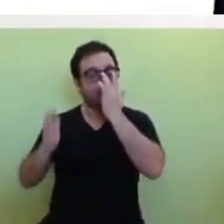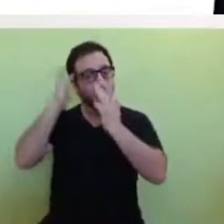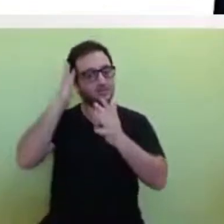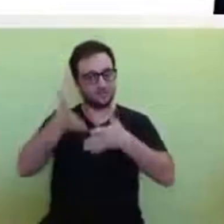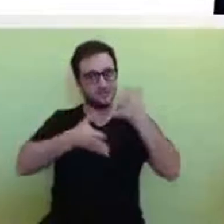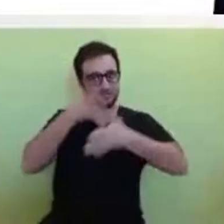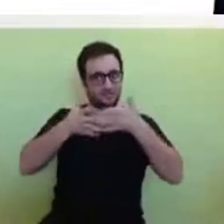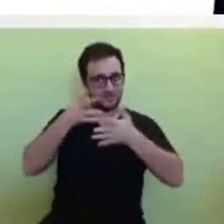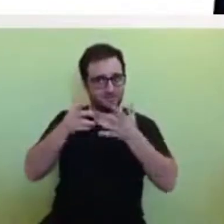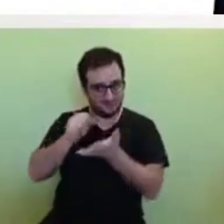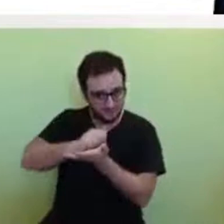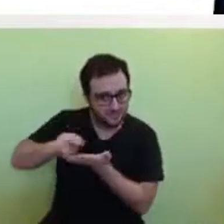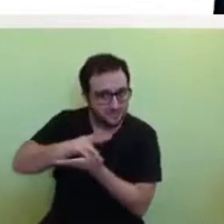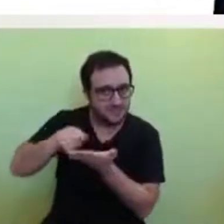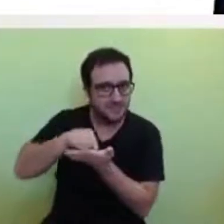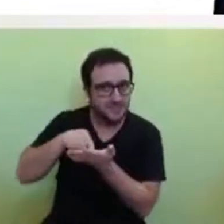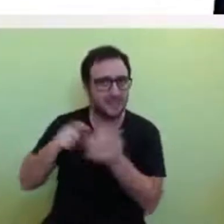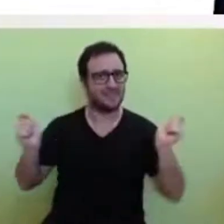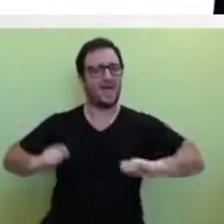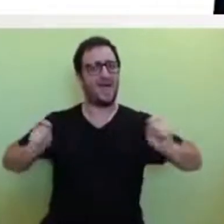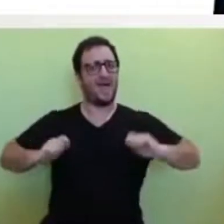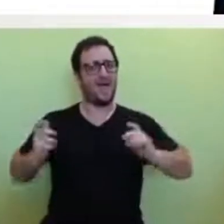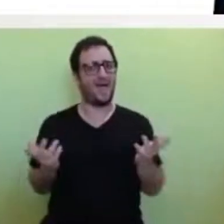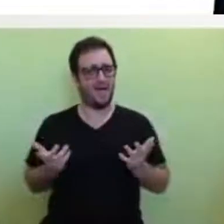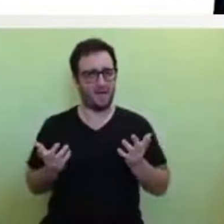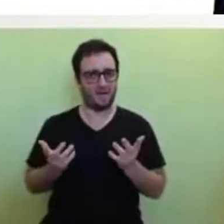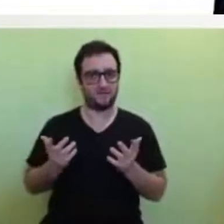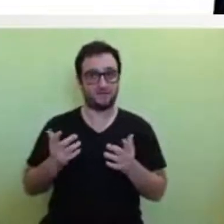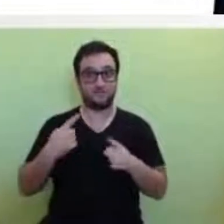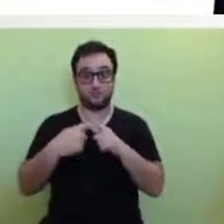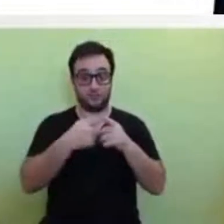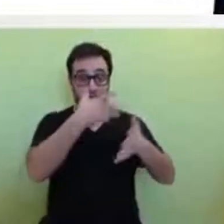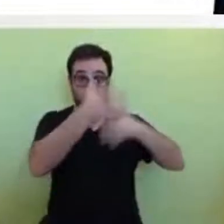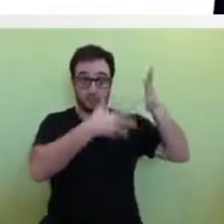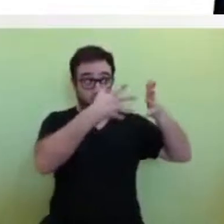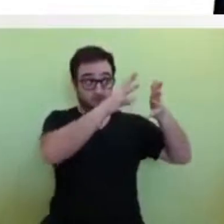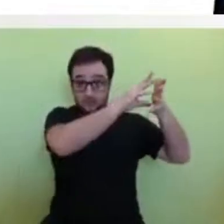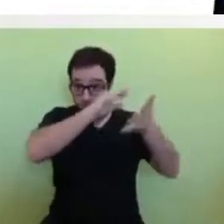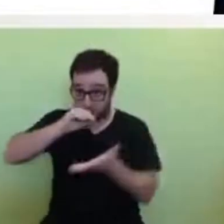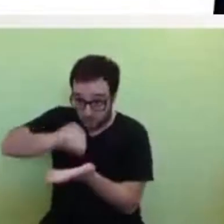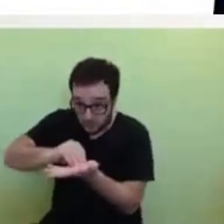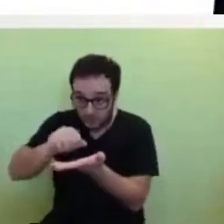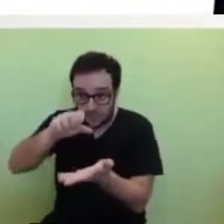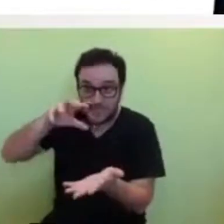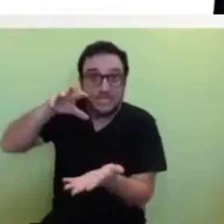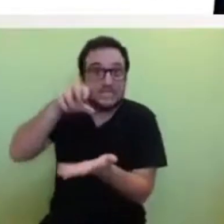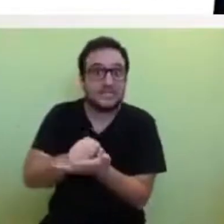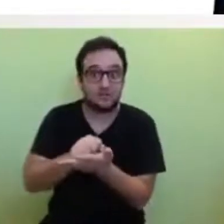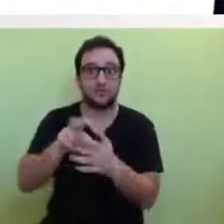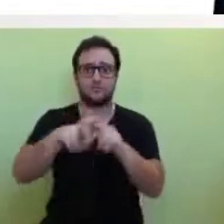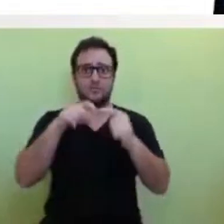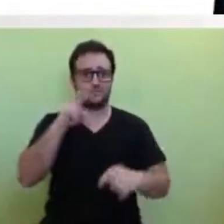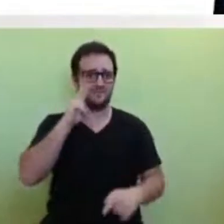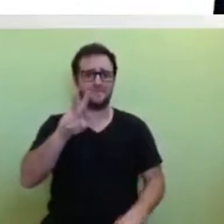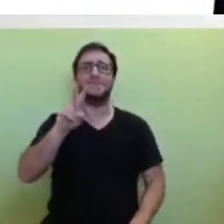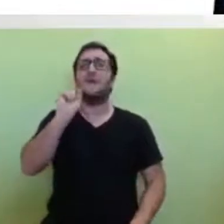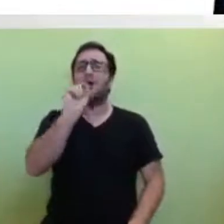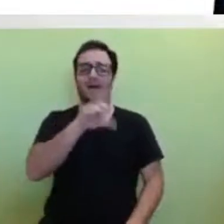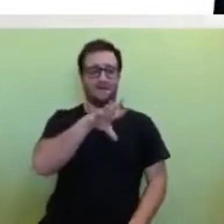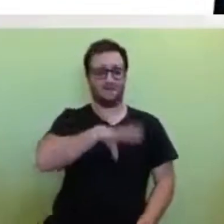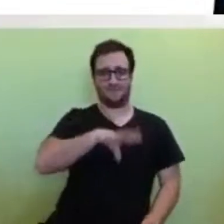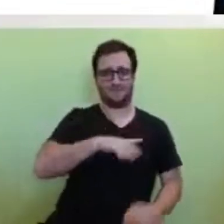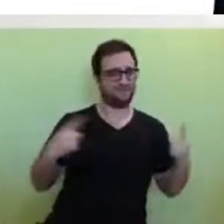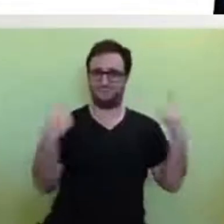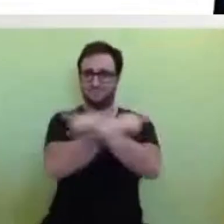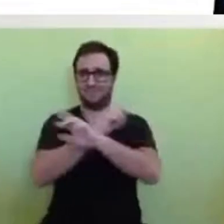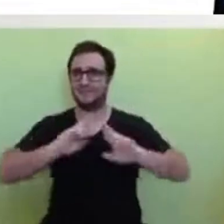estudos sobre a Libras, eles são registrados em língua portuguesa. Né, são publicados em língua portuguesa. Então, há a possibilidade de